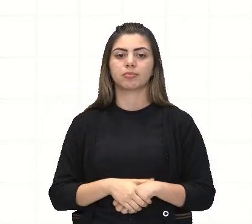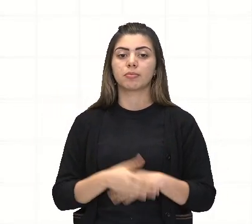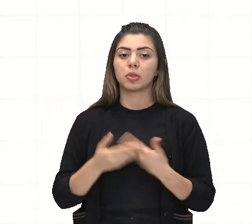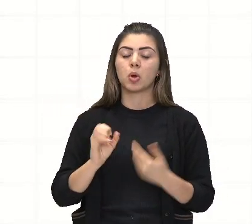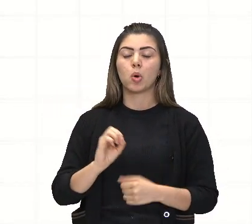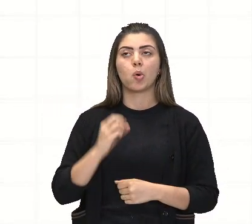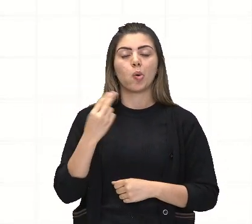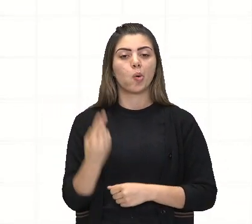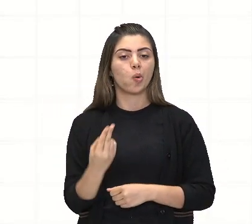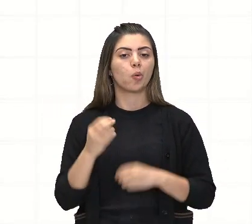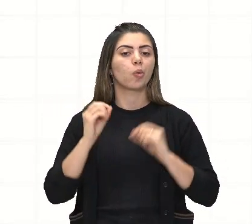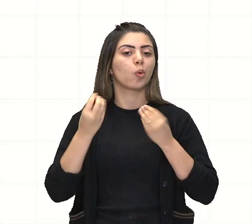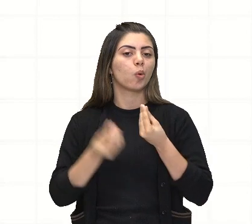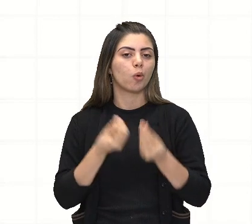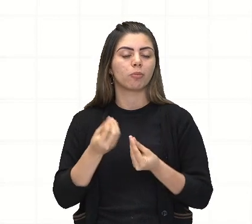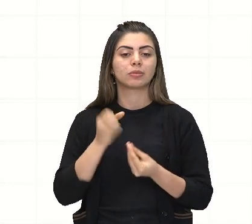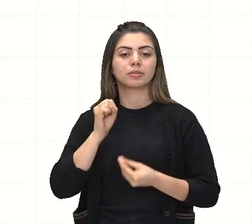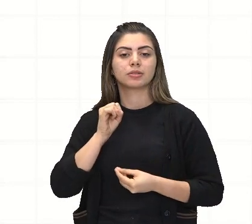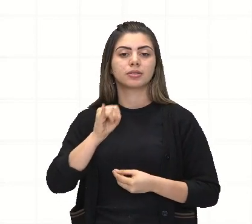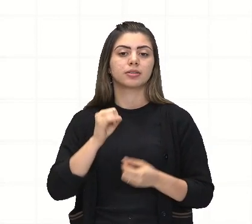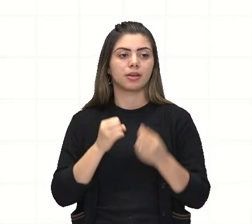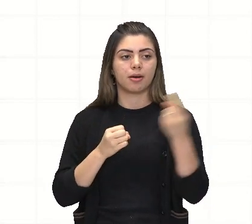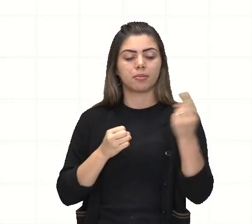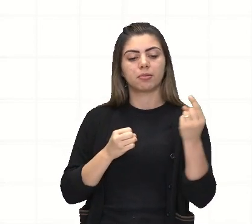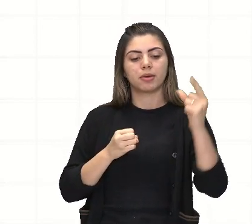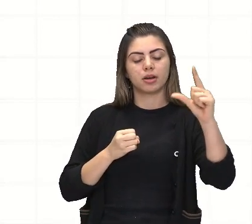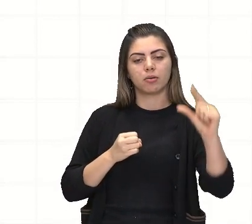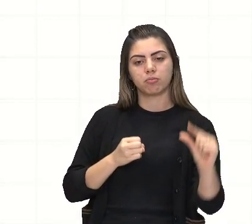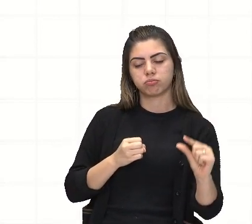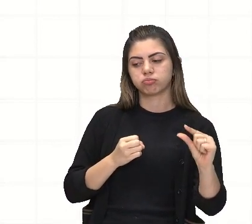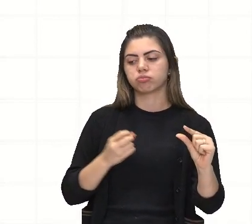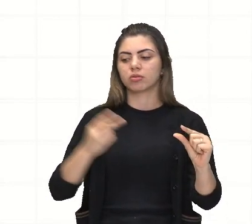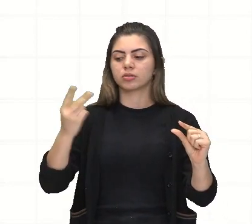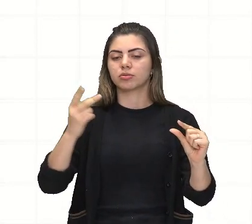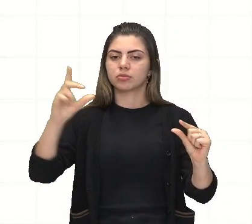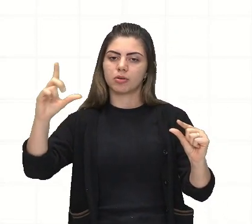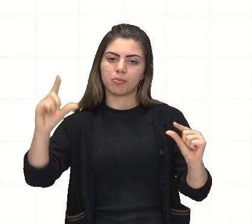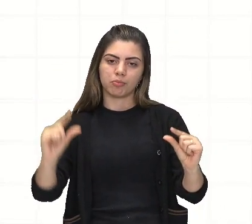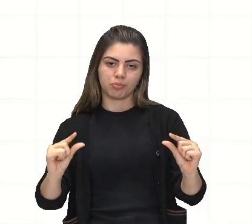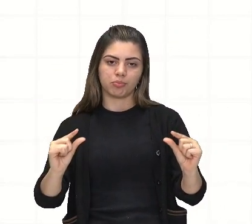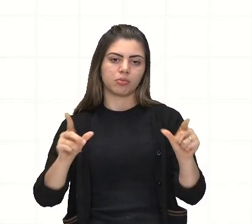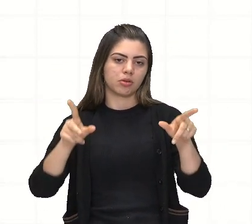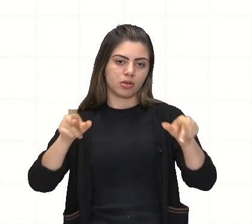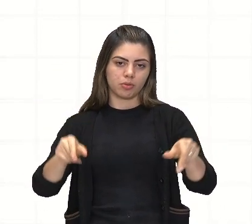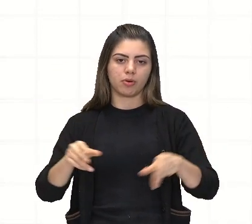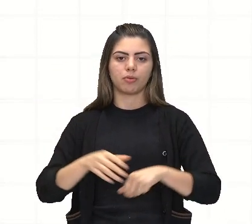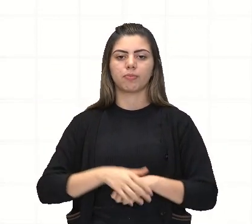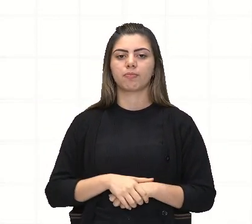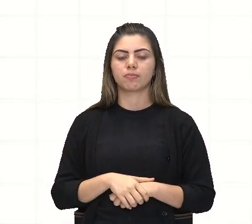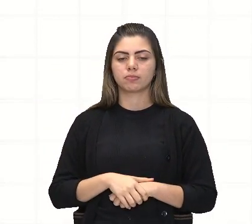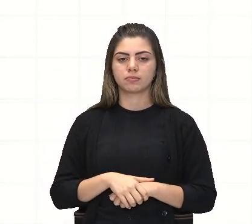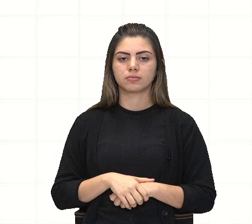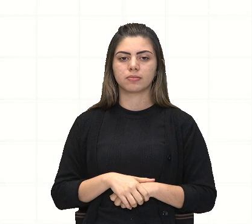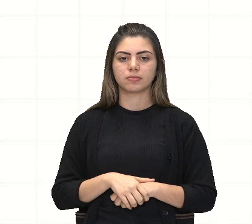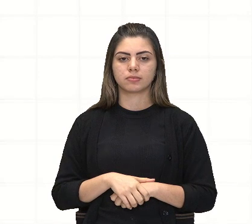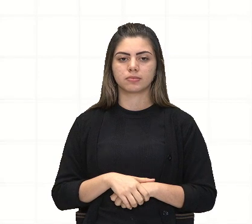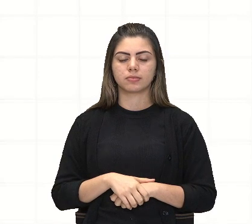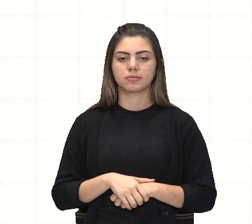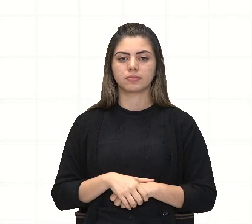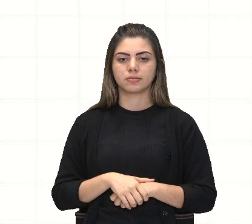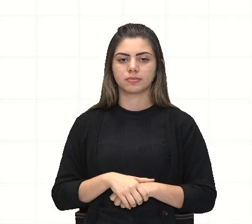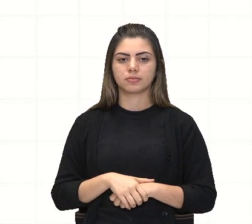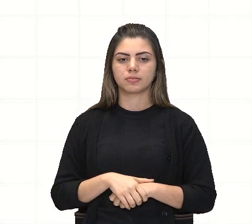ou quando uma diminuição da medida da primeira gera uma diminuição na medida